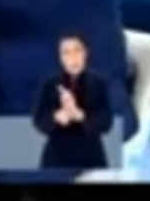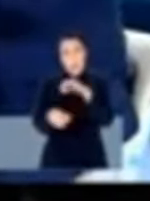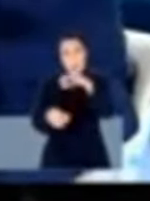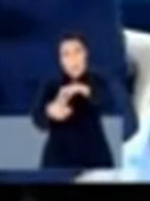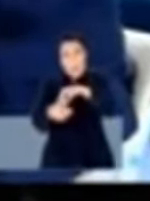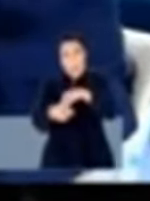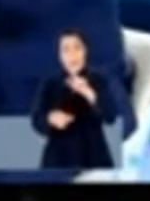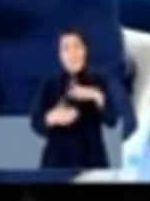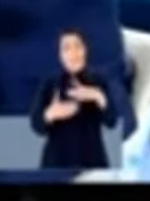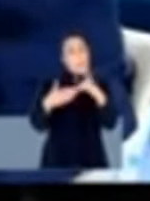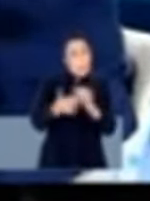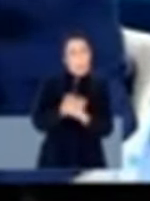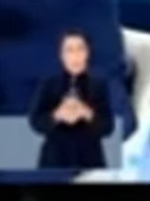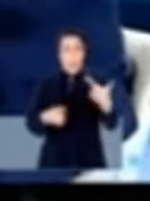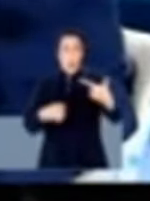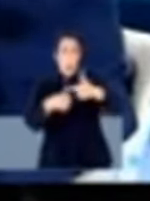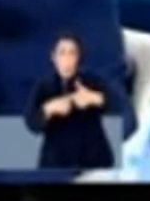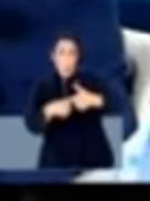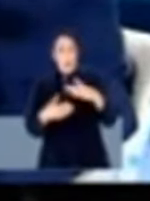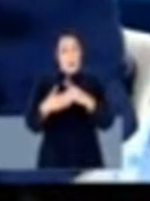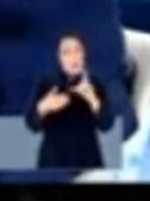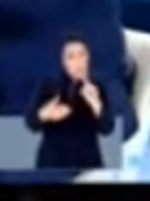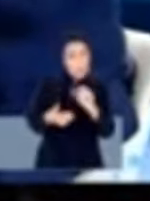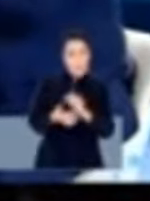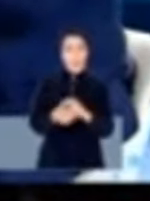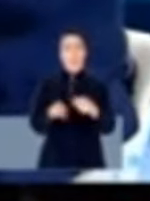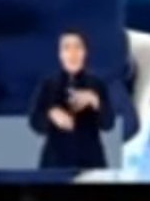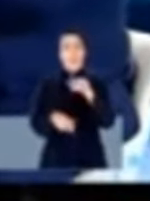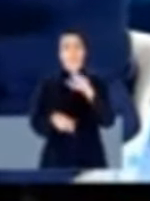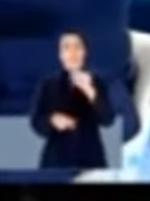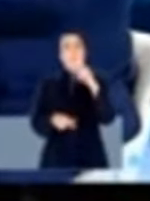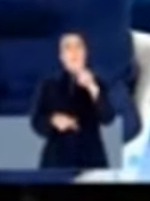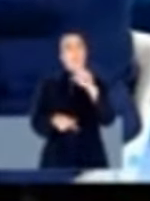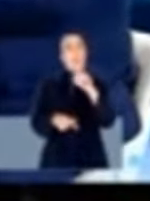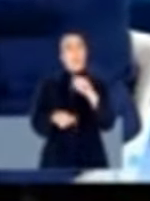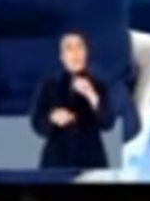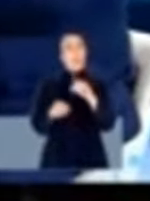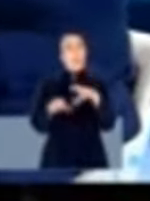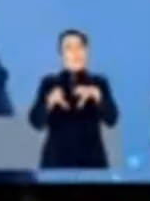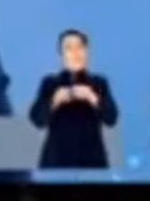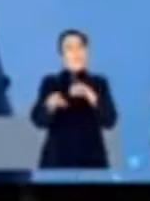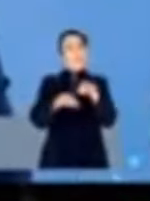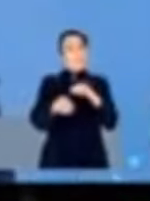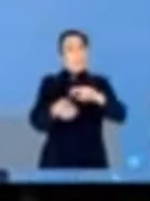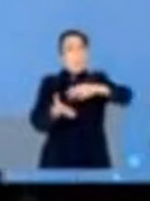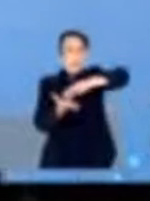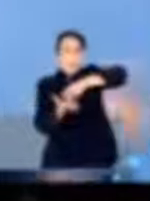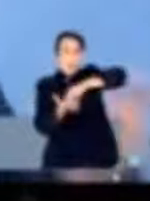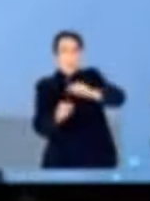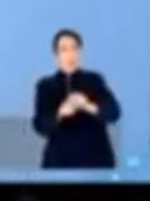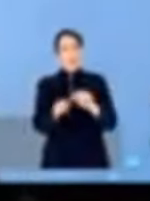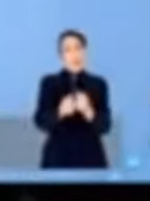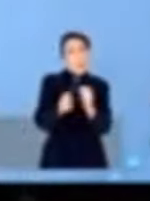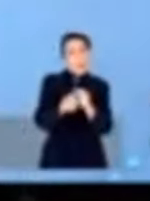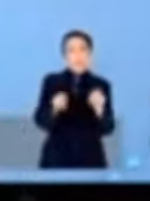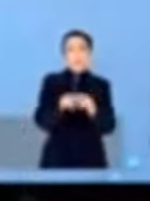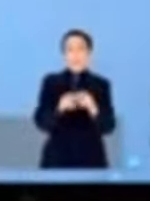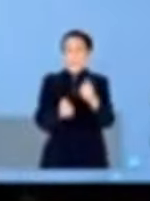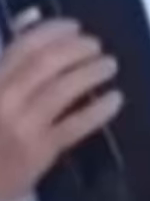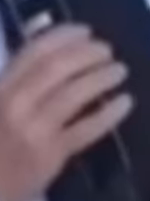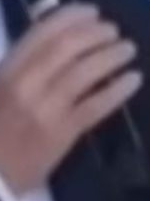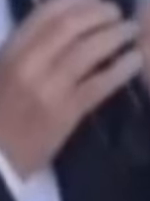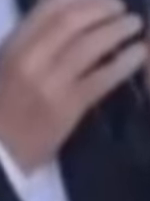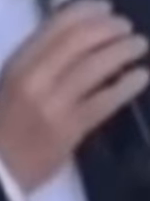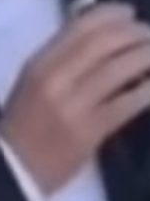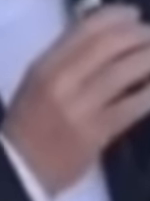dólar, o preço do combustível está em dólar, o trigo que vai para fazer o nosso macarrão e nosso pãozinho é em dólar e o arroz que a gente come é